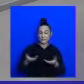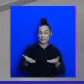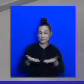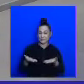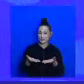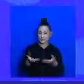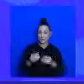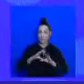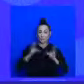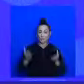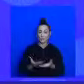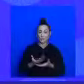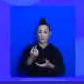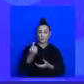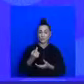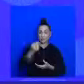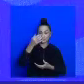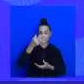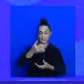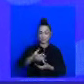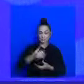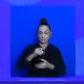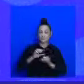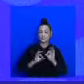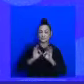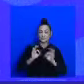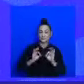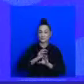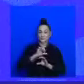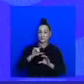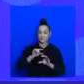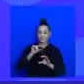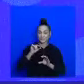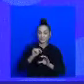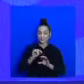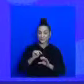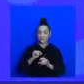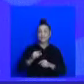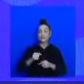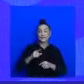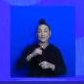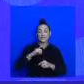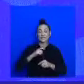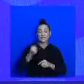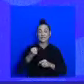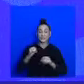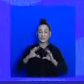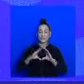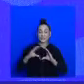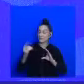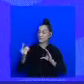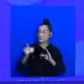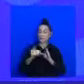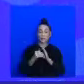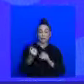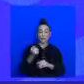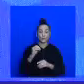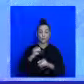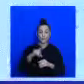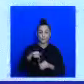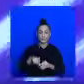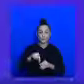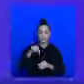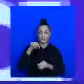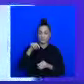hoje. O nosso Globo número 1 está aqui preparado para o sorteio. O suporte está carregado com 80 bolas numeradas de 01 a